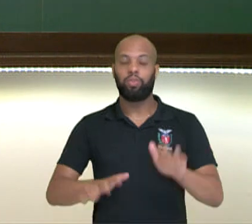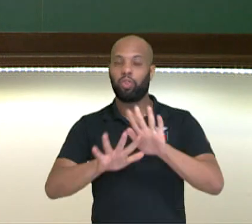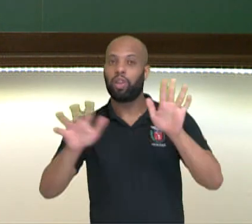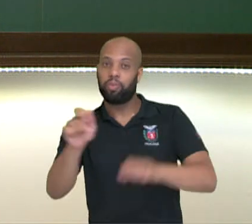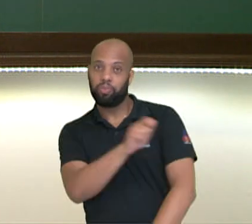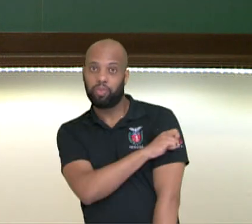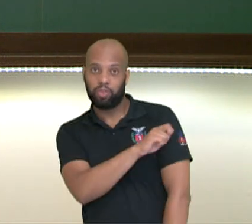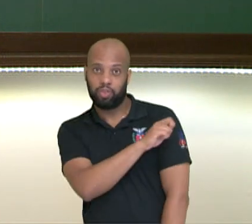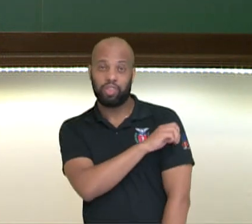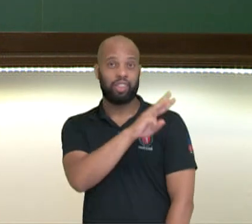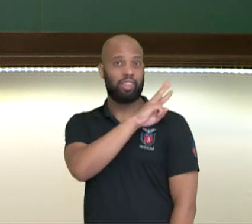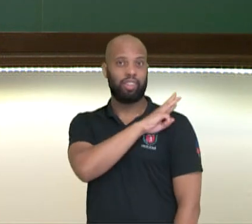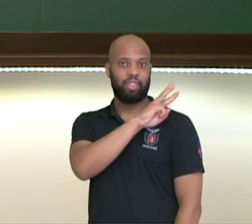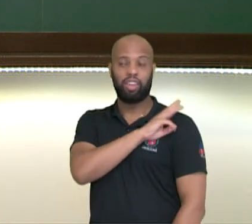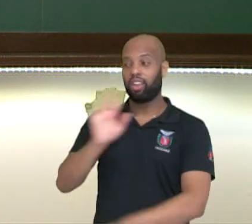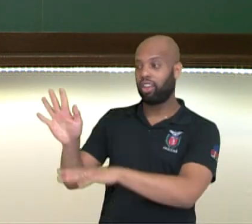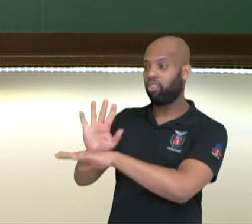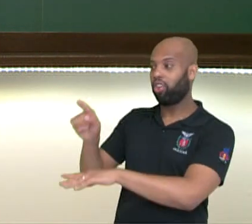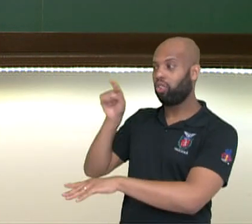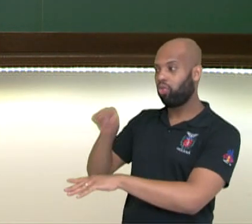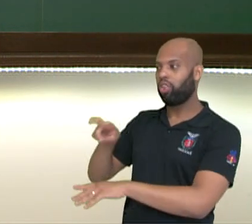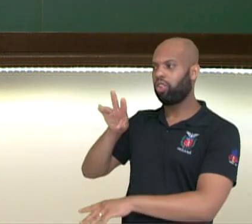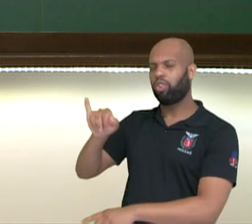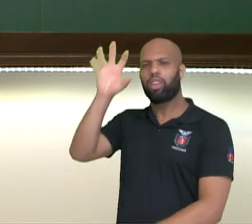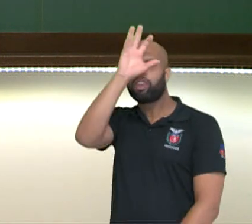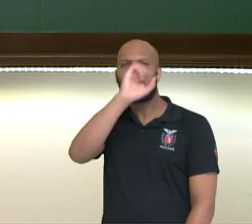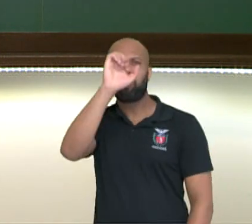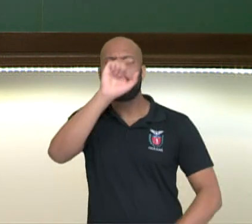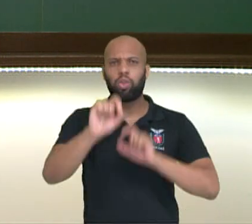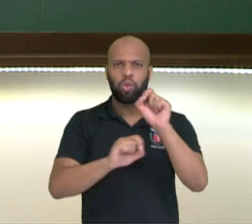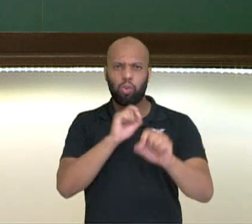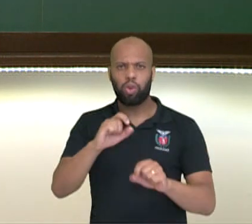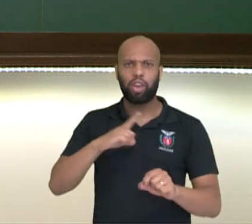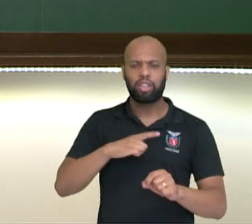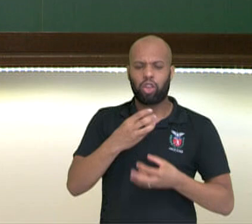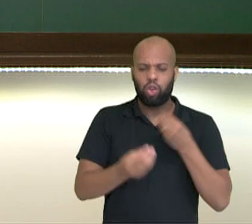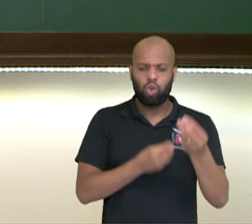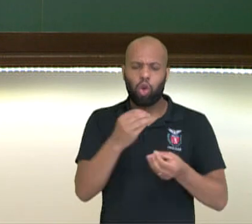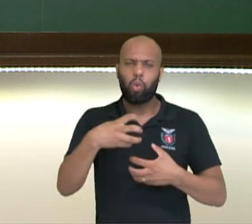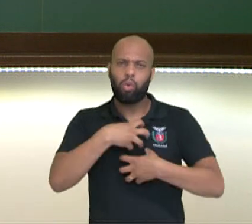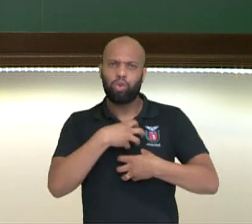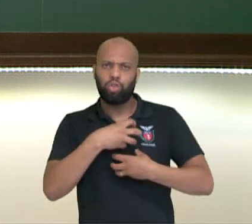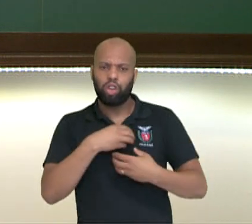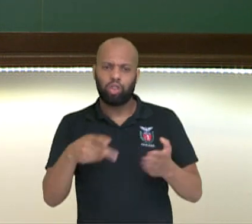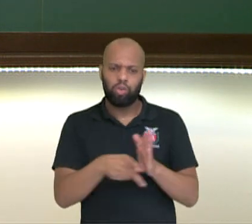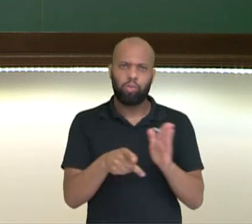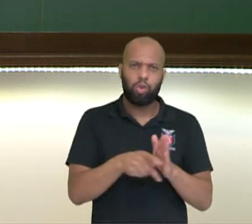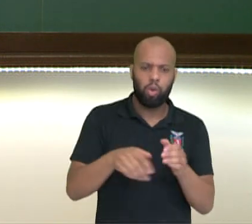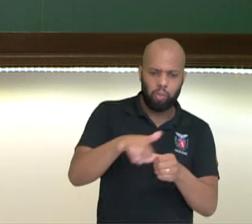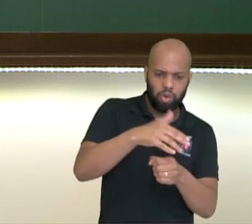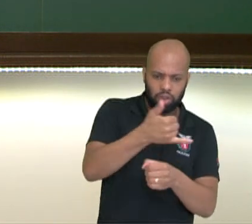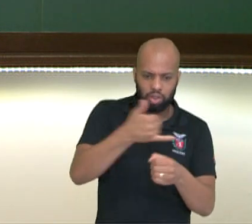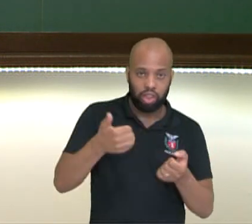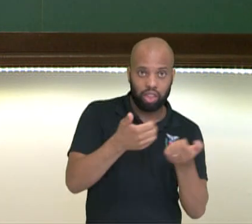Olá, estudantes da terceira série. Nesse vídeo a gente vai falar sobre o processo de eletrização. Vamos